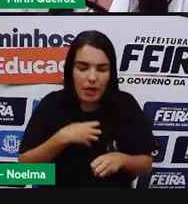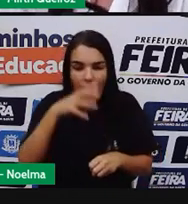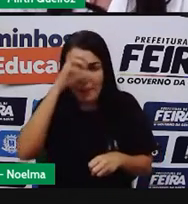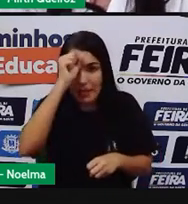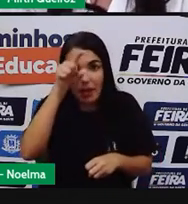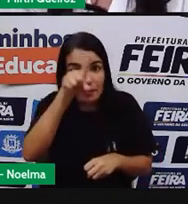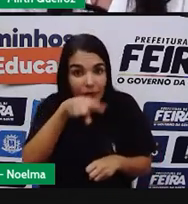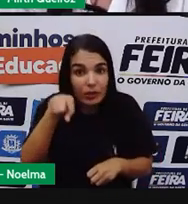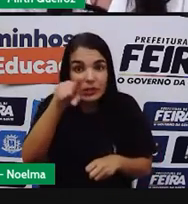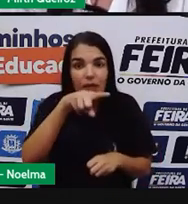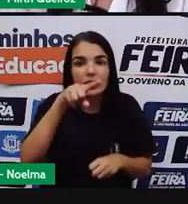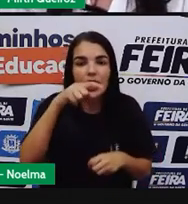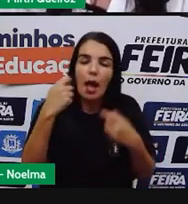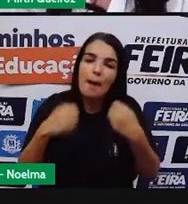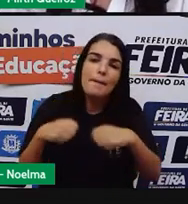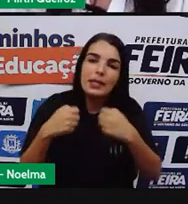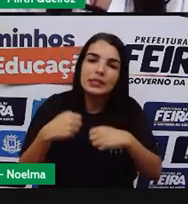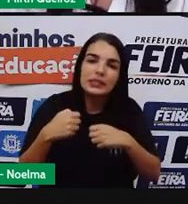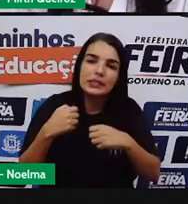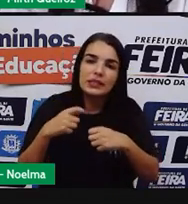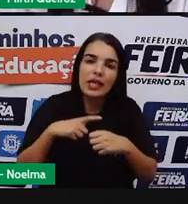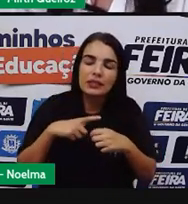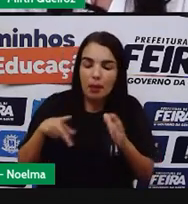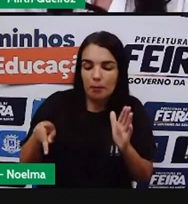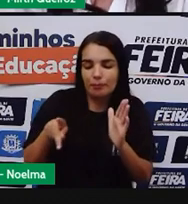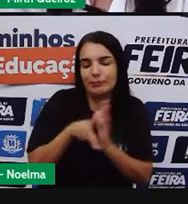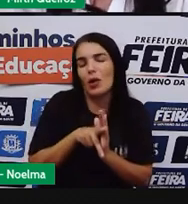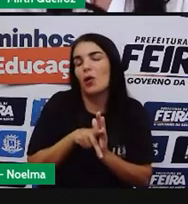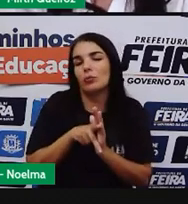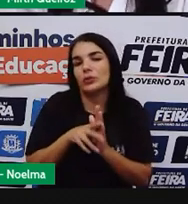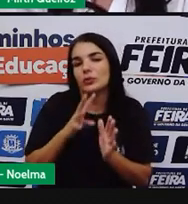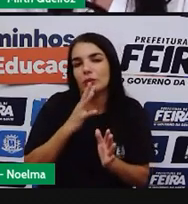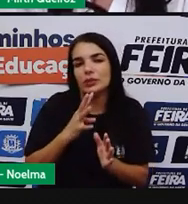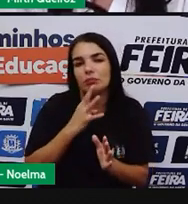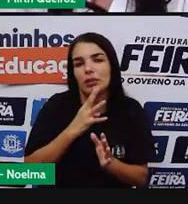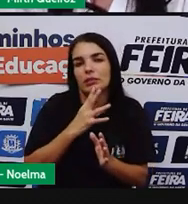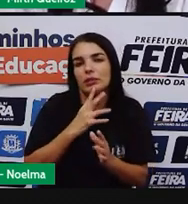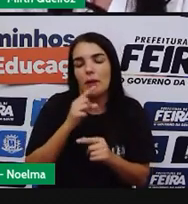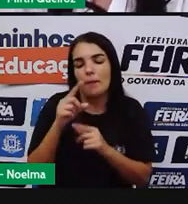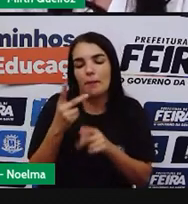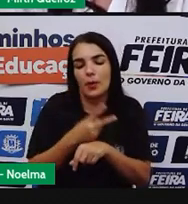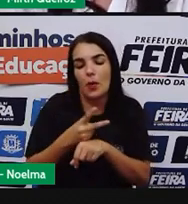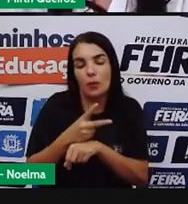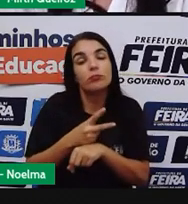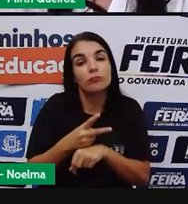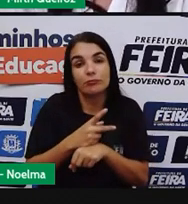vocês, que tem que ser aí autônomos no próprio conhecimento, né, em relação a ele.